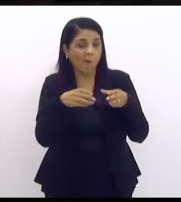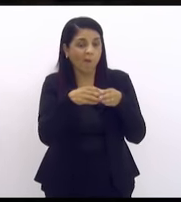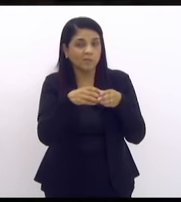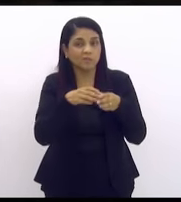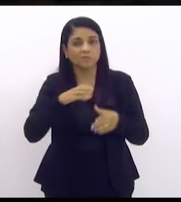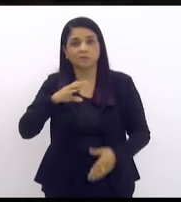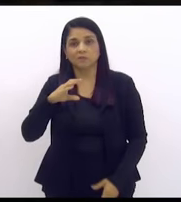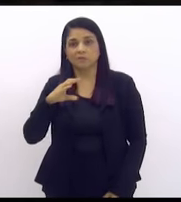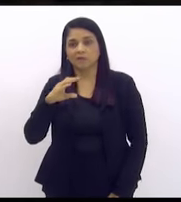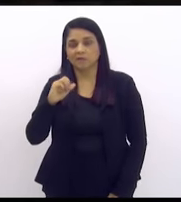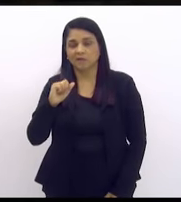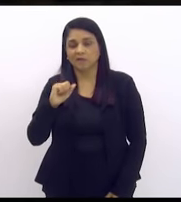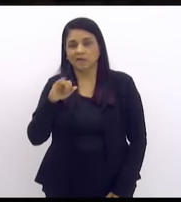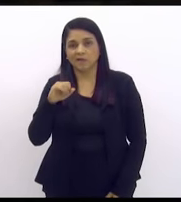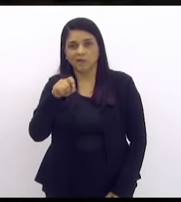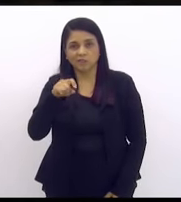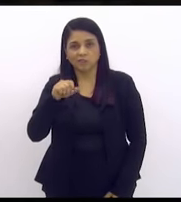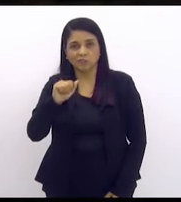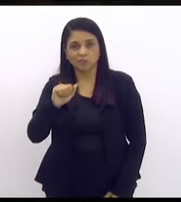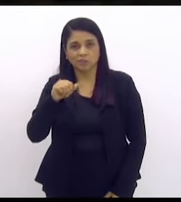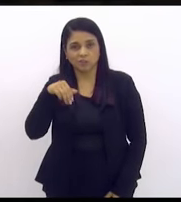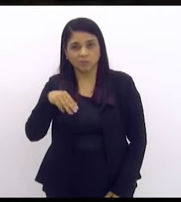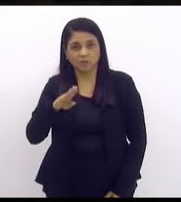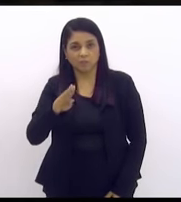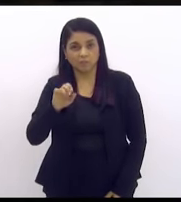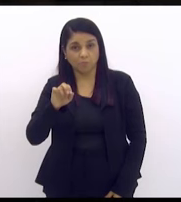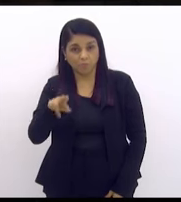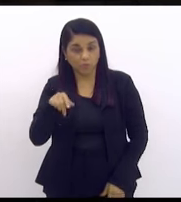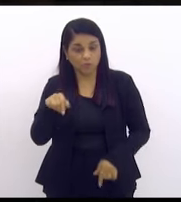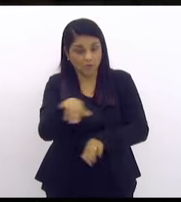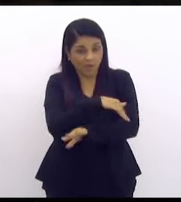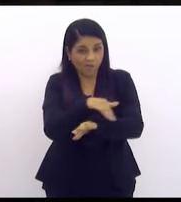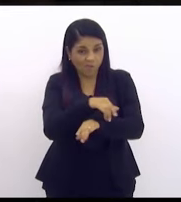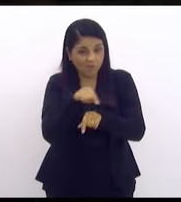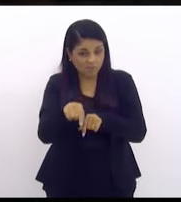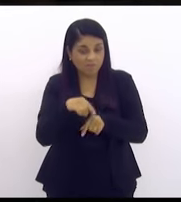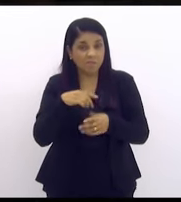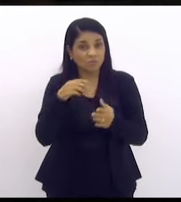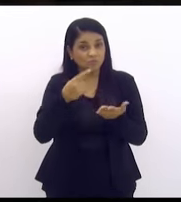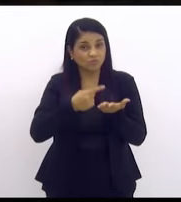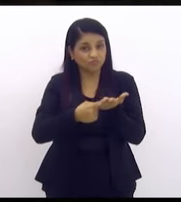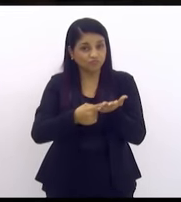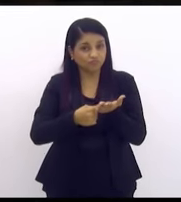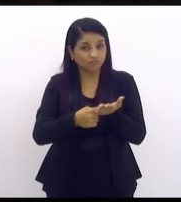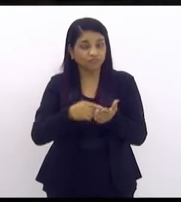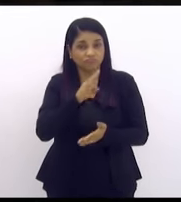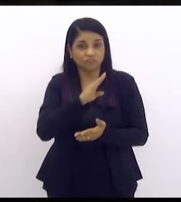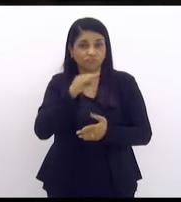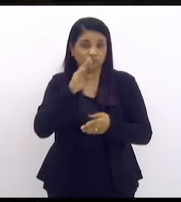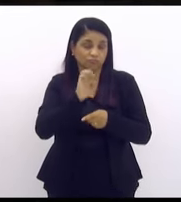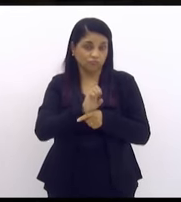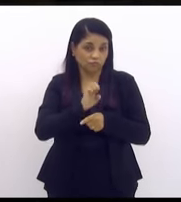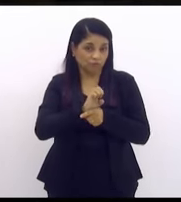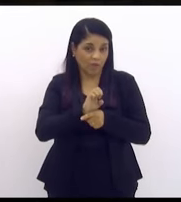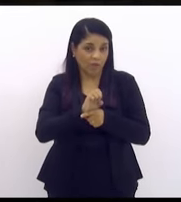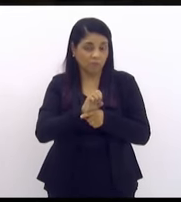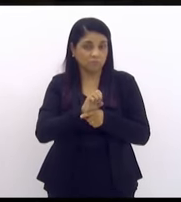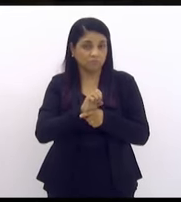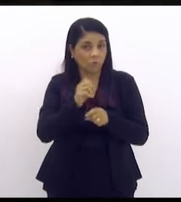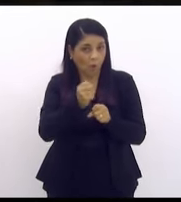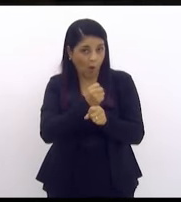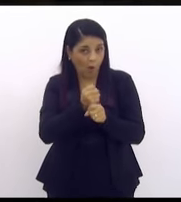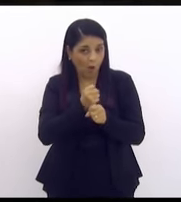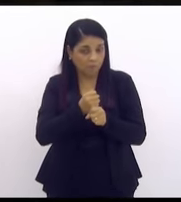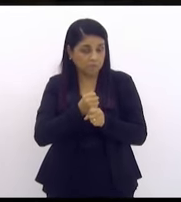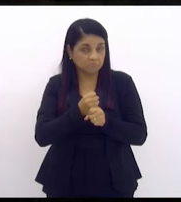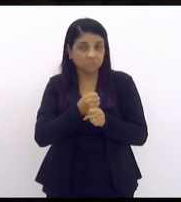saber o que vai ser feito ali na Bartolomeu Sodré, que é uma obra que o Estado se comprometeu em fazer e até agora a contenção não iniciou. Até agora